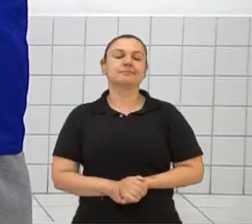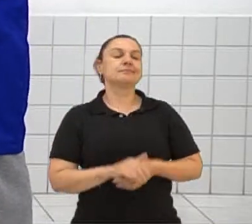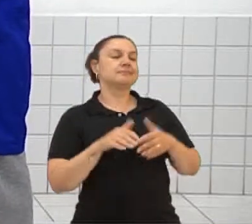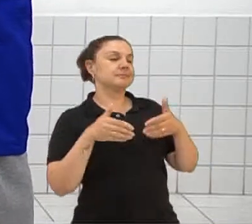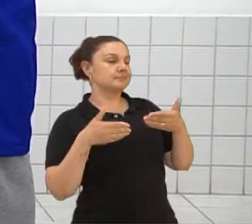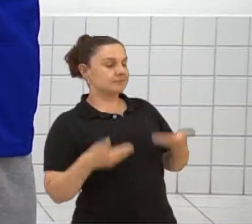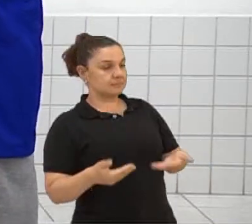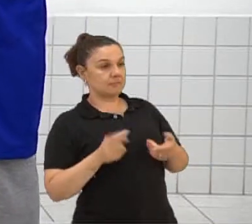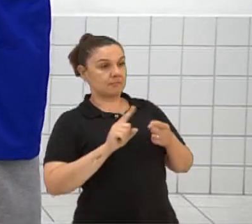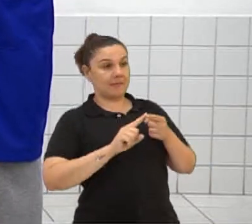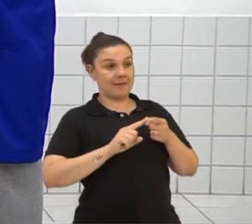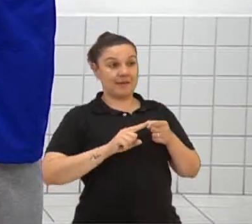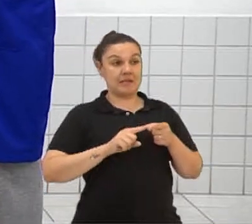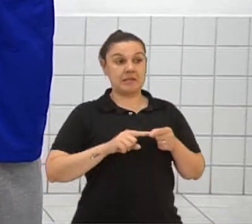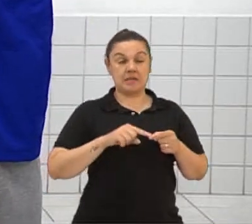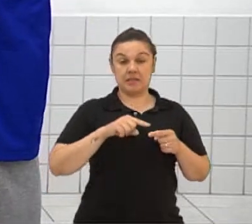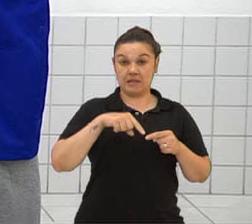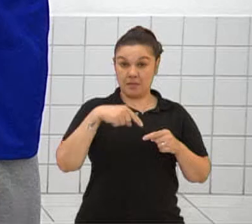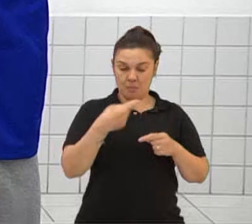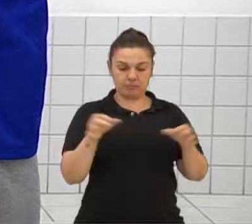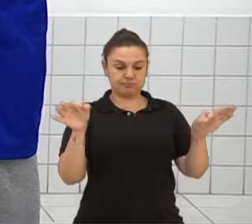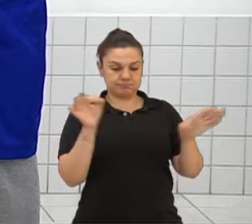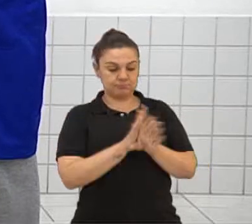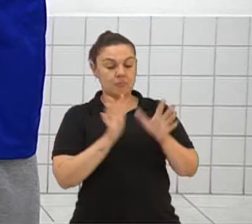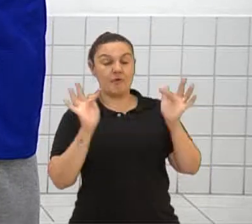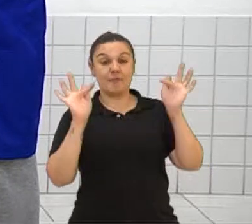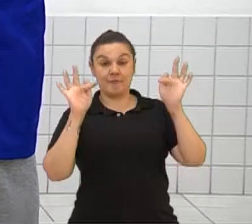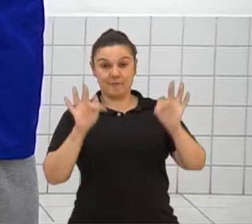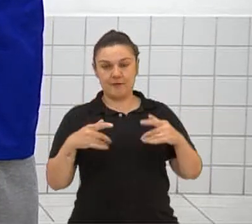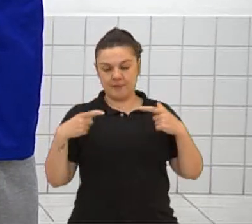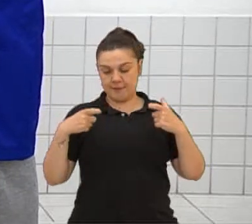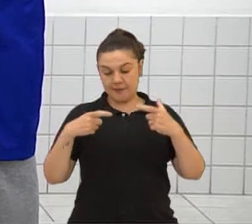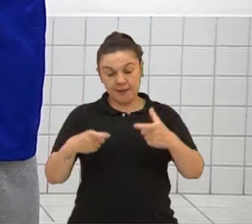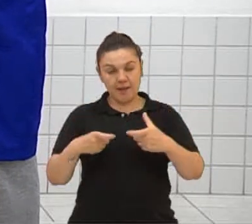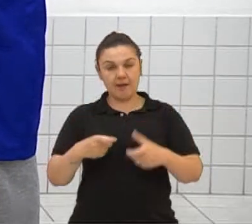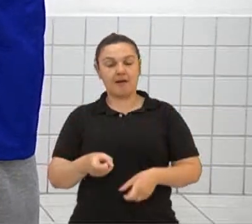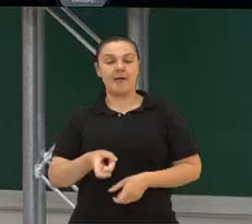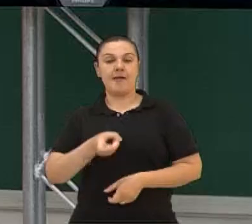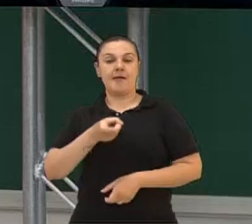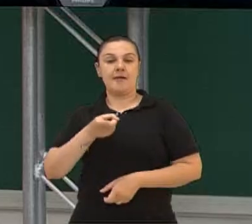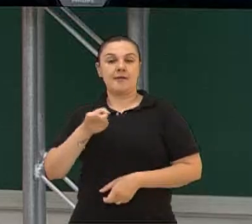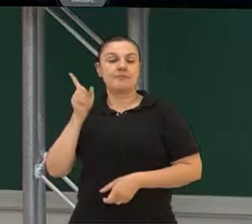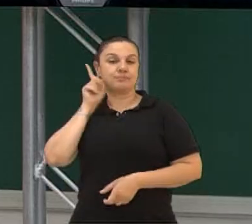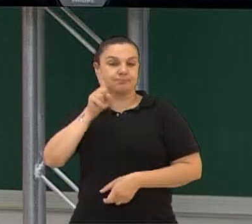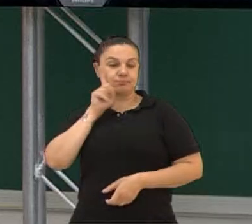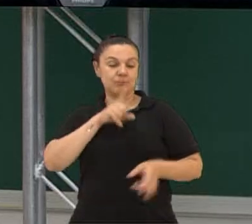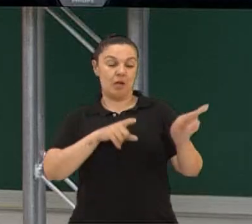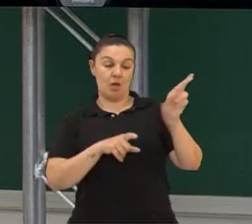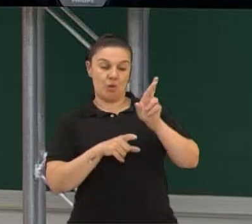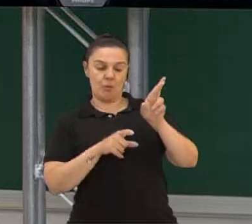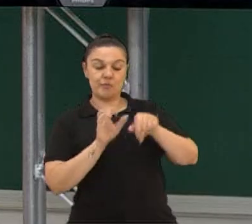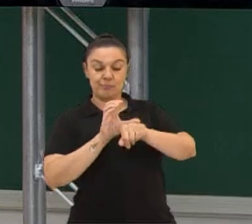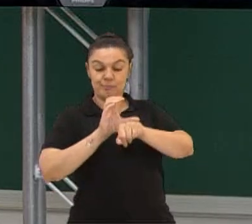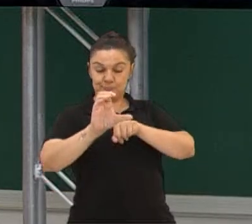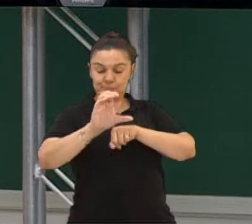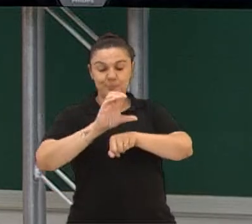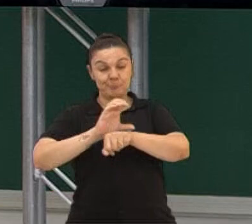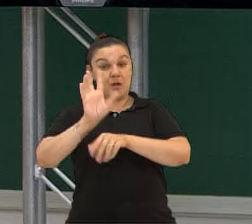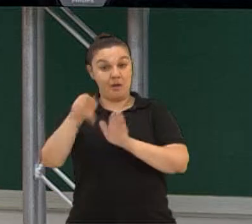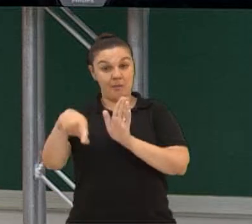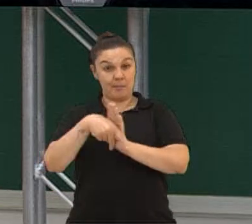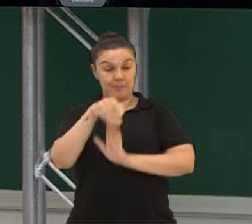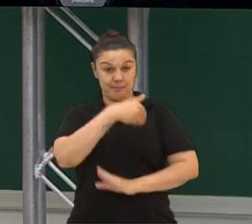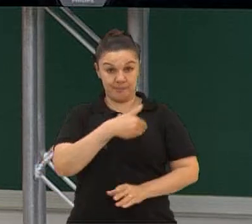que depois desse período da Guerra Fria, onde esse patrocínio, né, para o esporte vinha principalmente